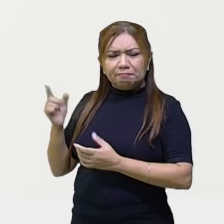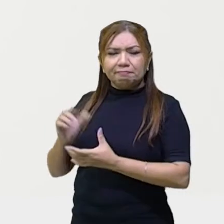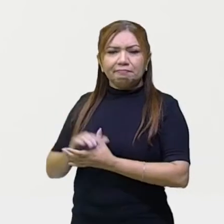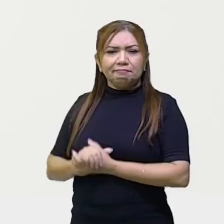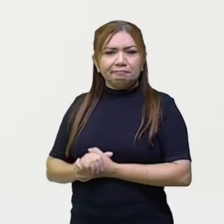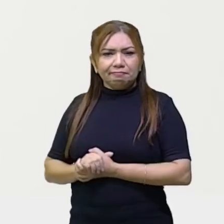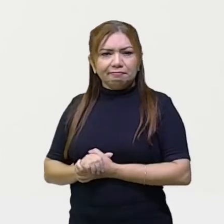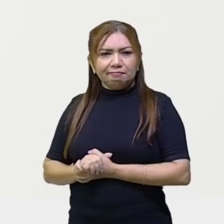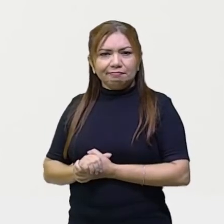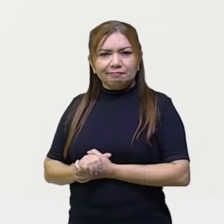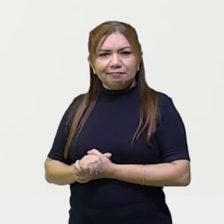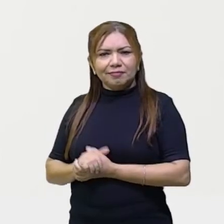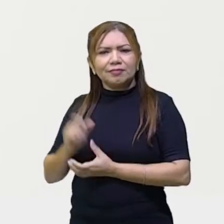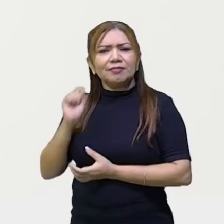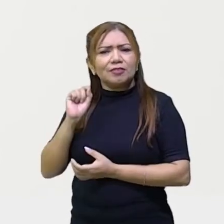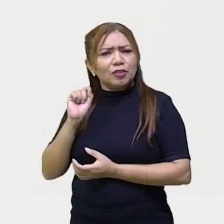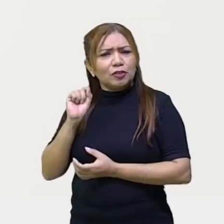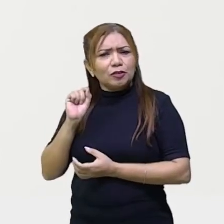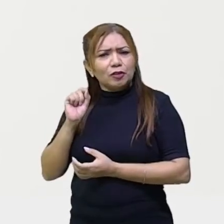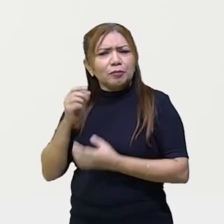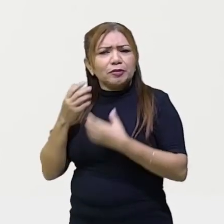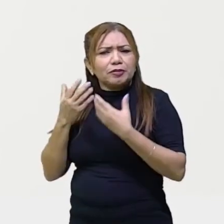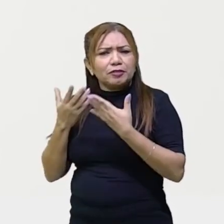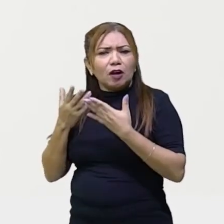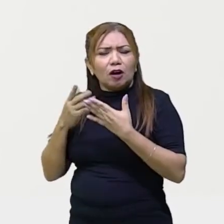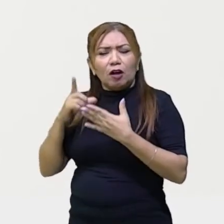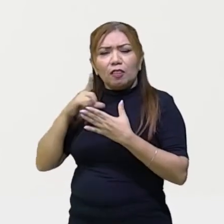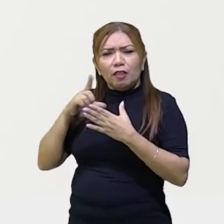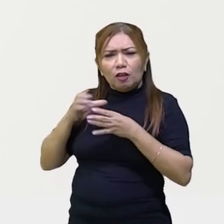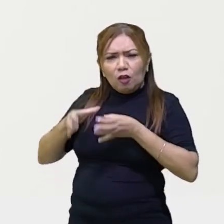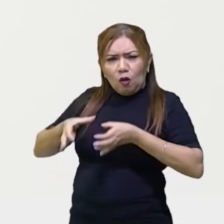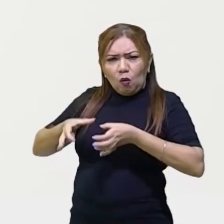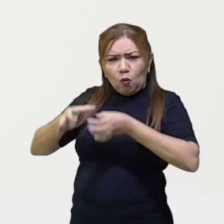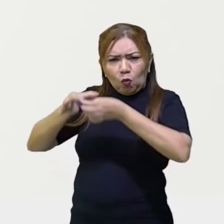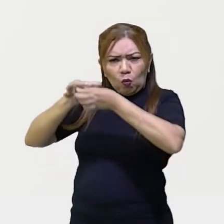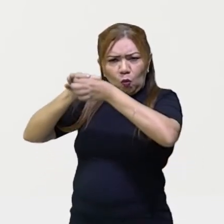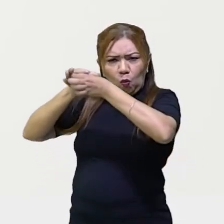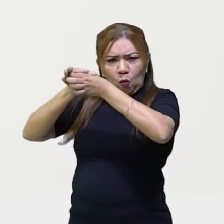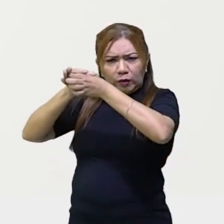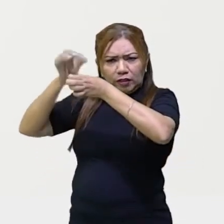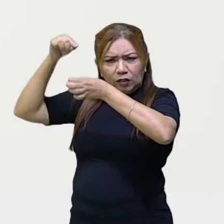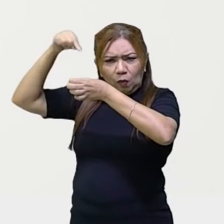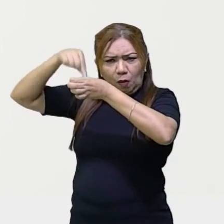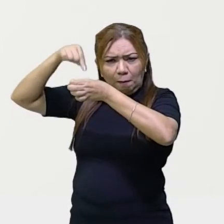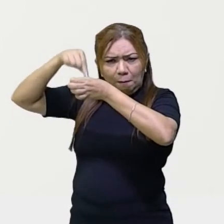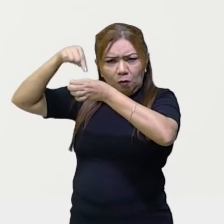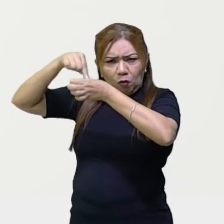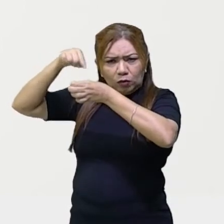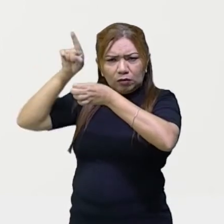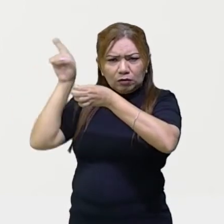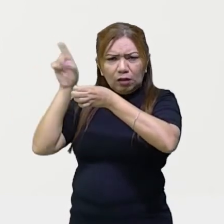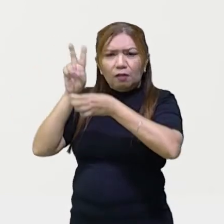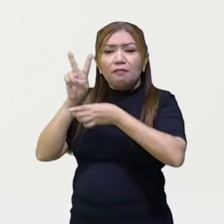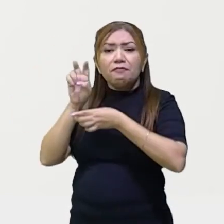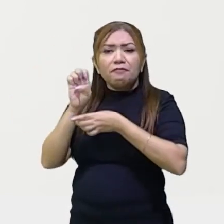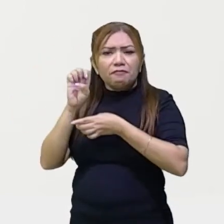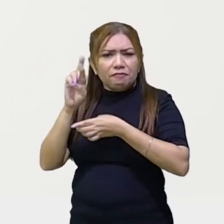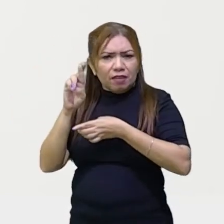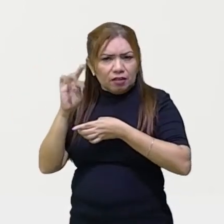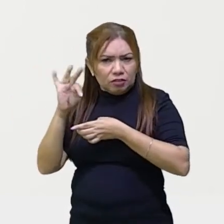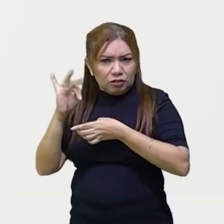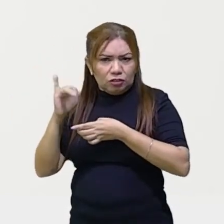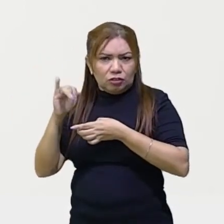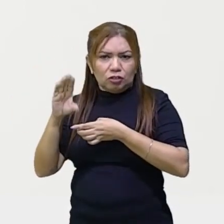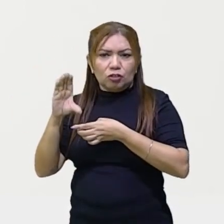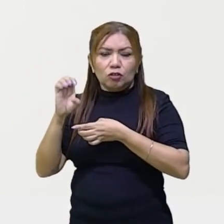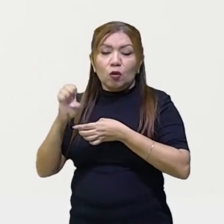enquanto aqui o cone ele possui uma base só não é que tem uma forma de círculo tem